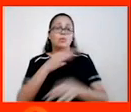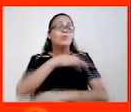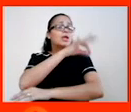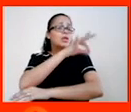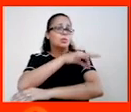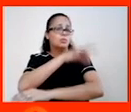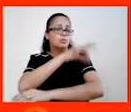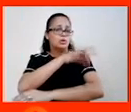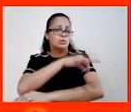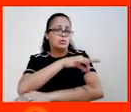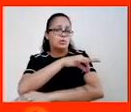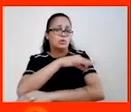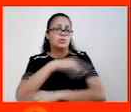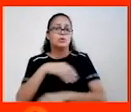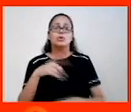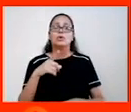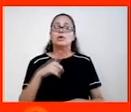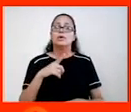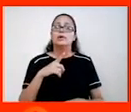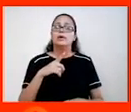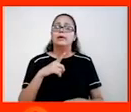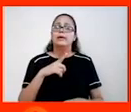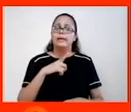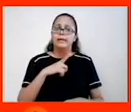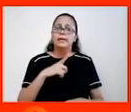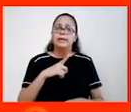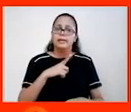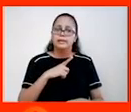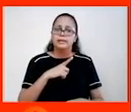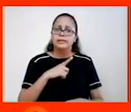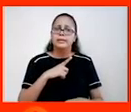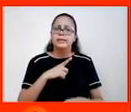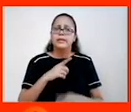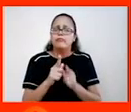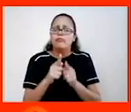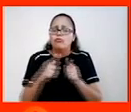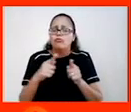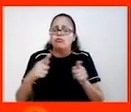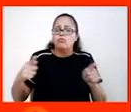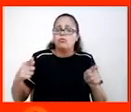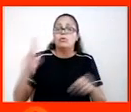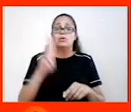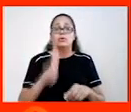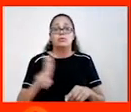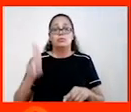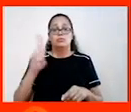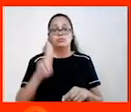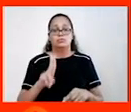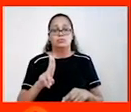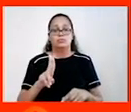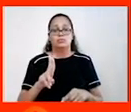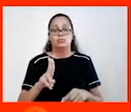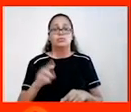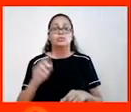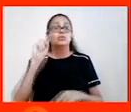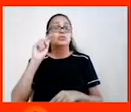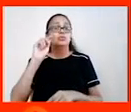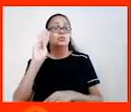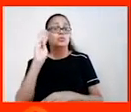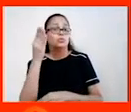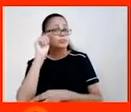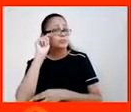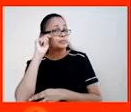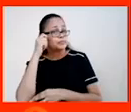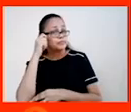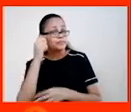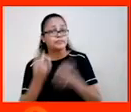diminuiu o custo, isso provocou o quê? Um grande consumo. Já que estava mais barato, então aumentou o consumo do carvão e do petróleo. Como a gente já viu na